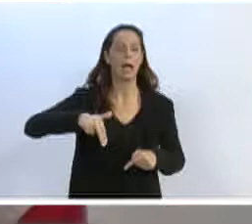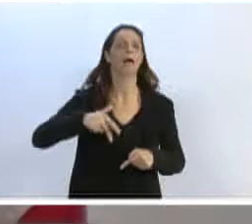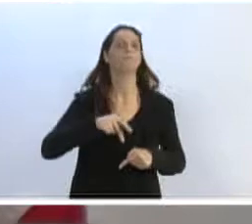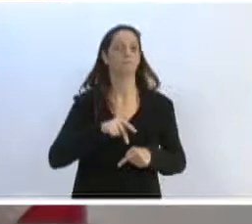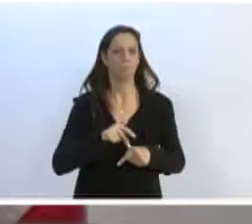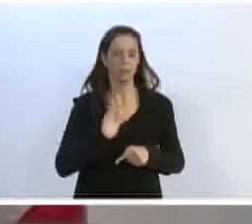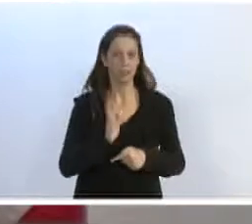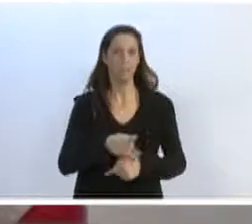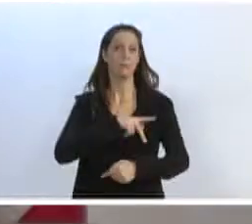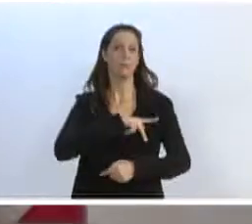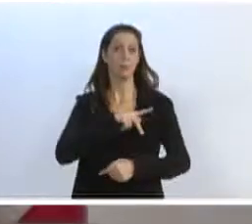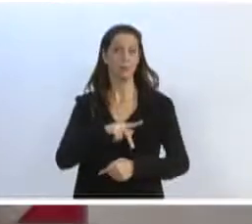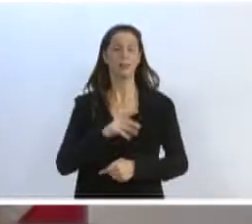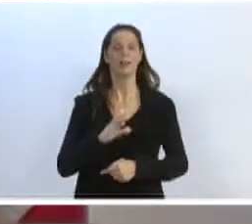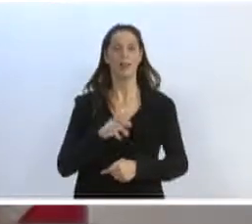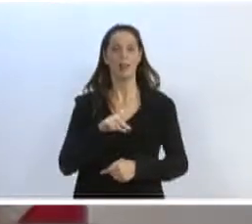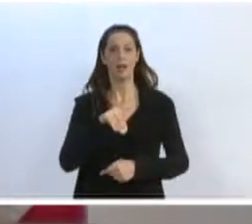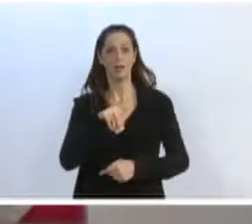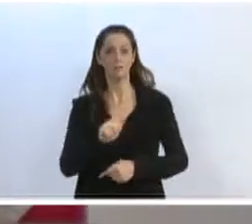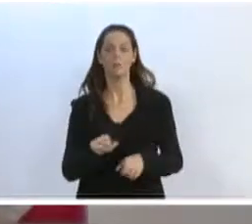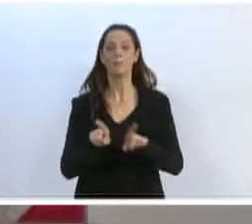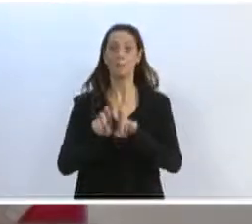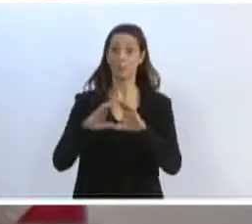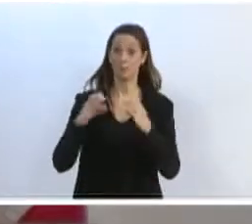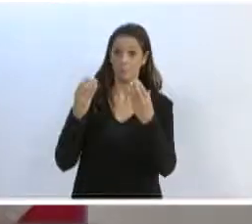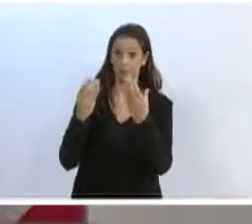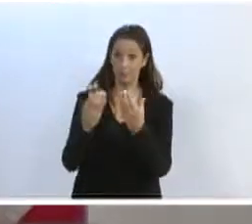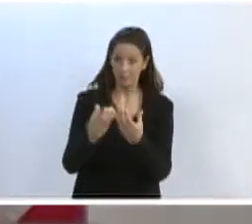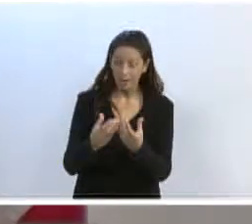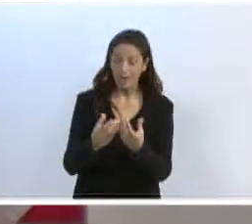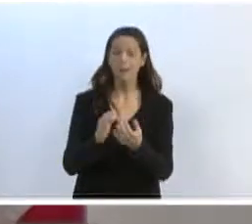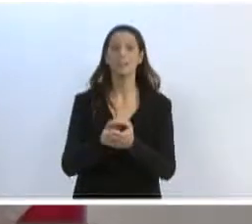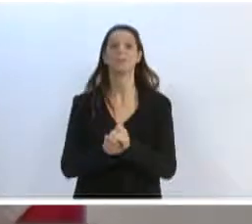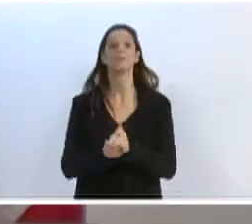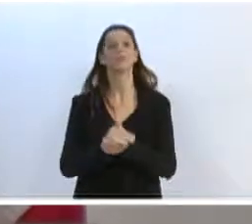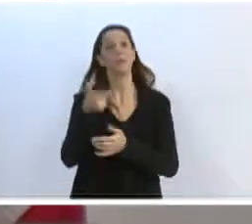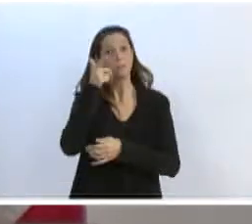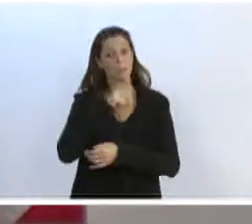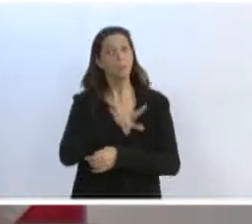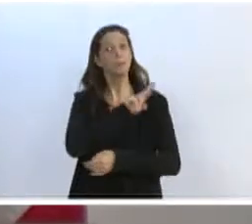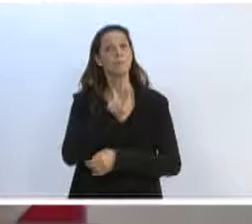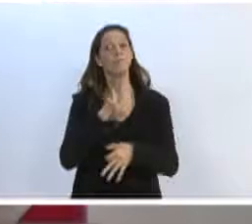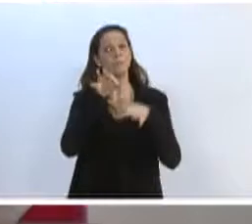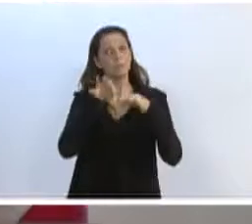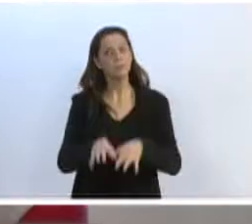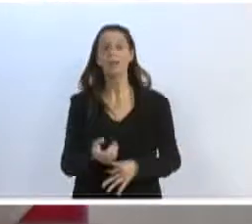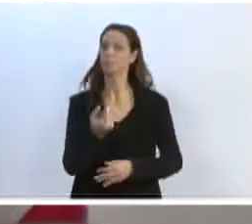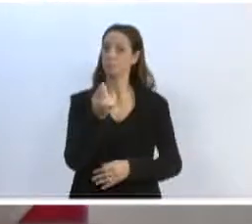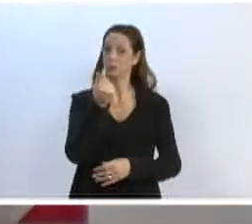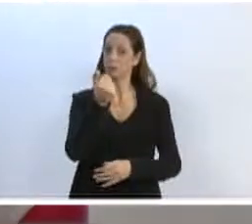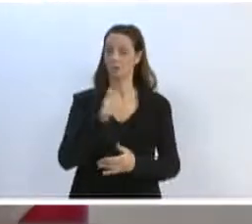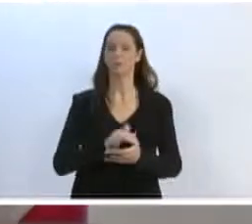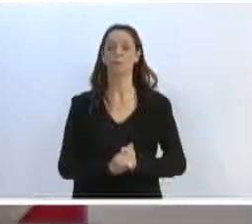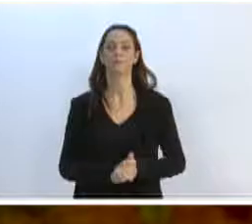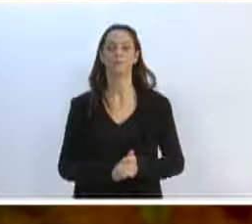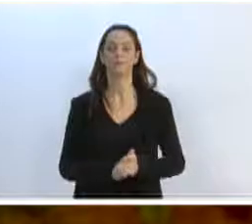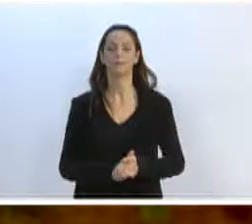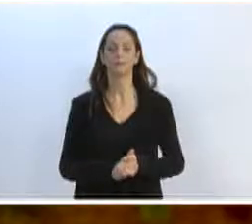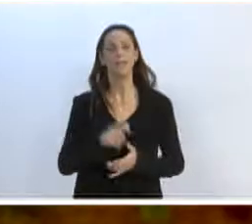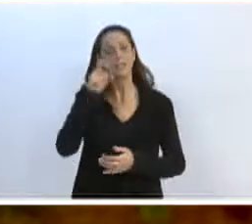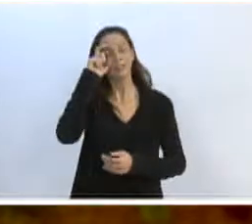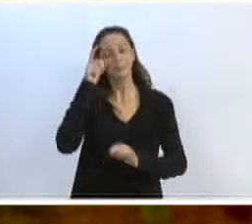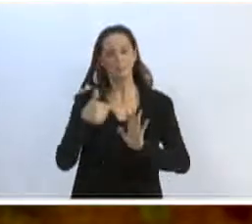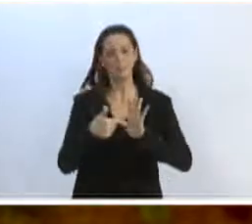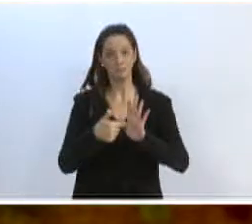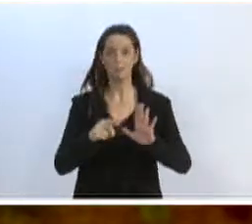presidente a cláudia ea comunidade aplicando o recurso que recebeu de subvenção também ali foto na sequência